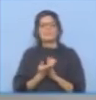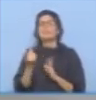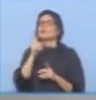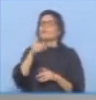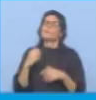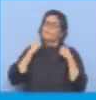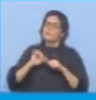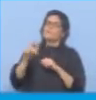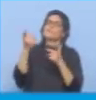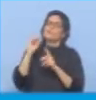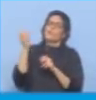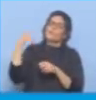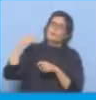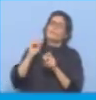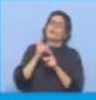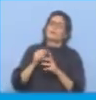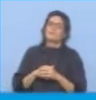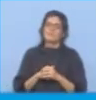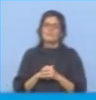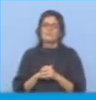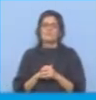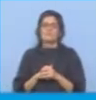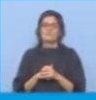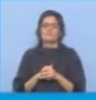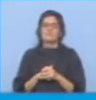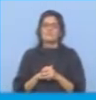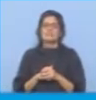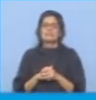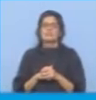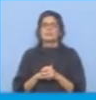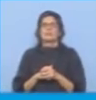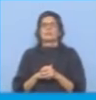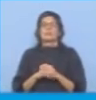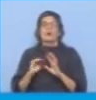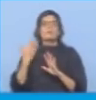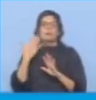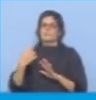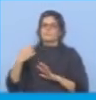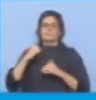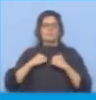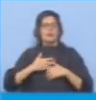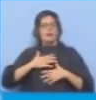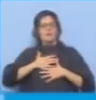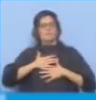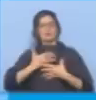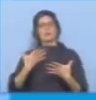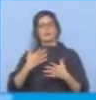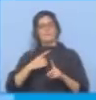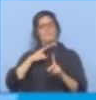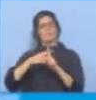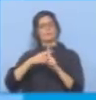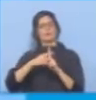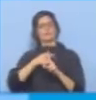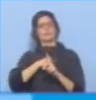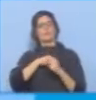mochila. Exato. Sei lá, é preciso levar boa disposição, e não é um clichê, é preciso levar muito